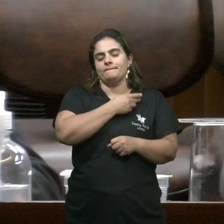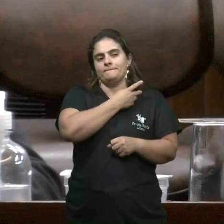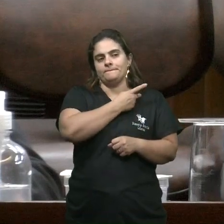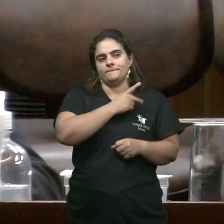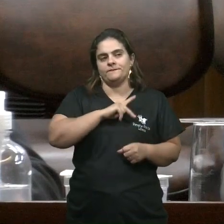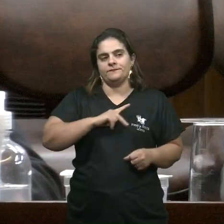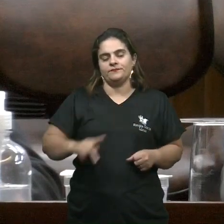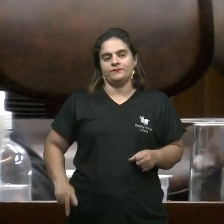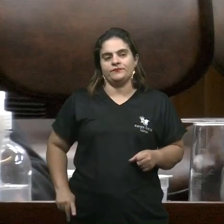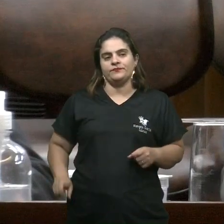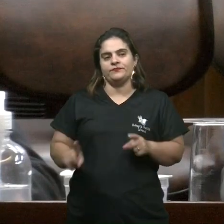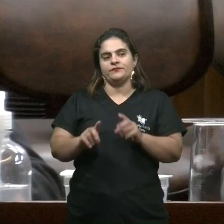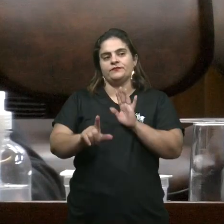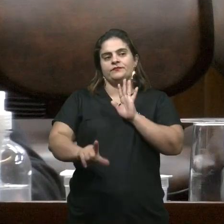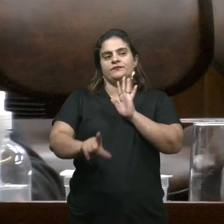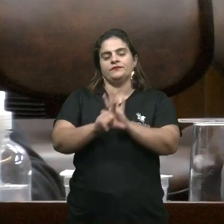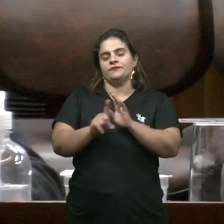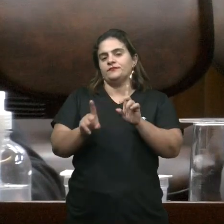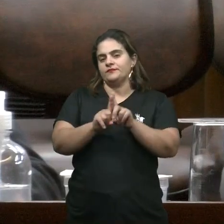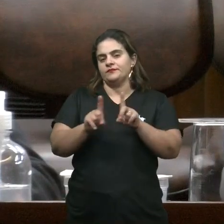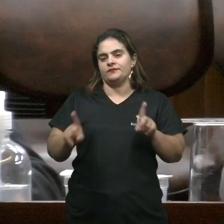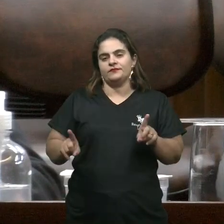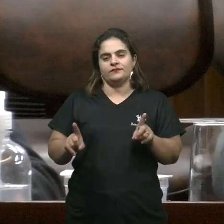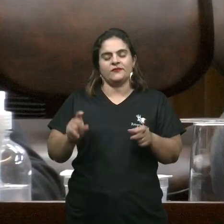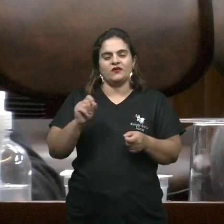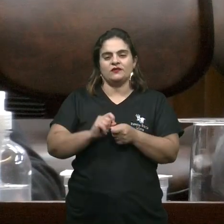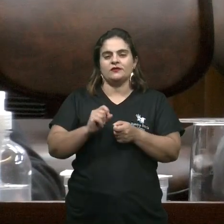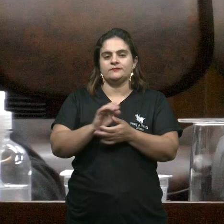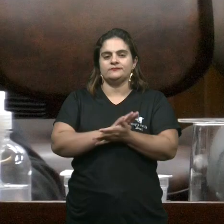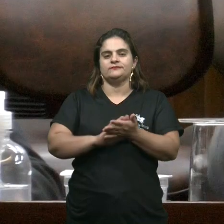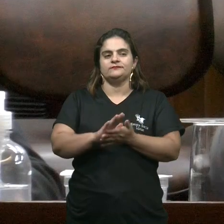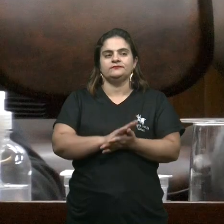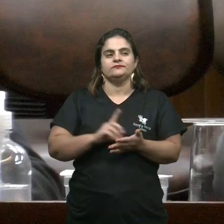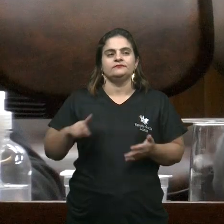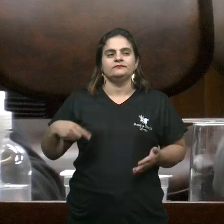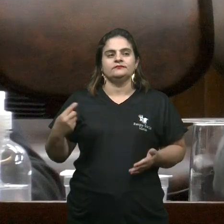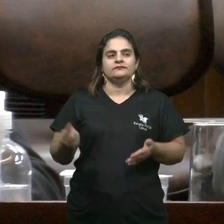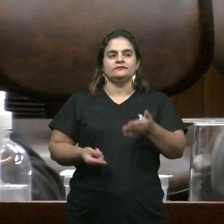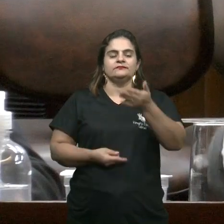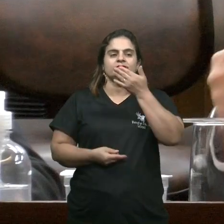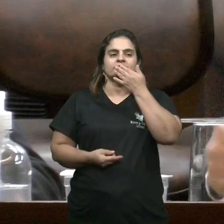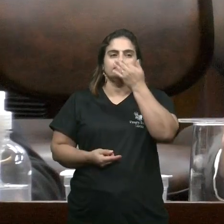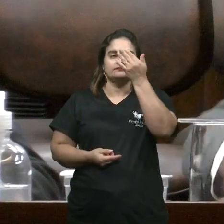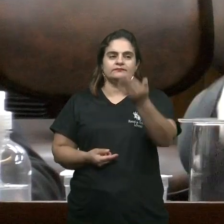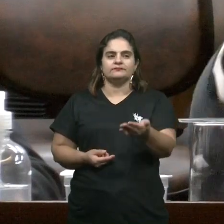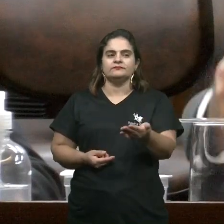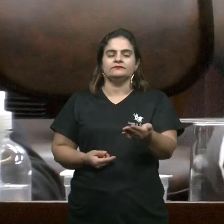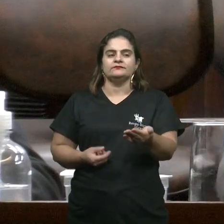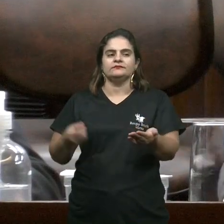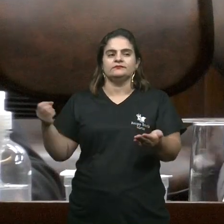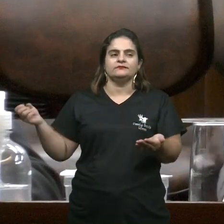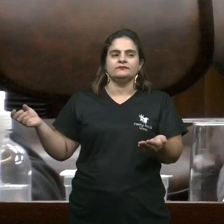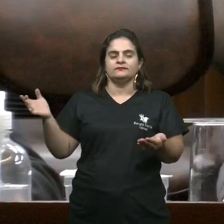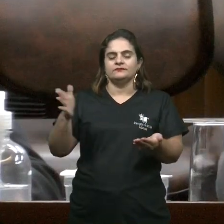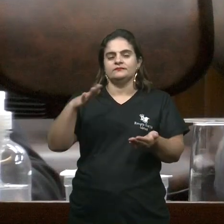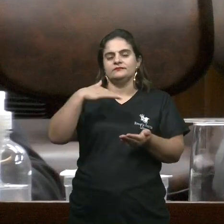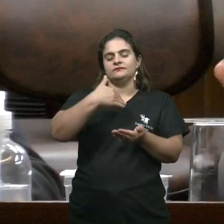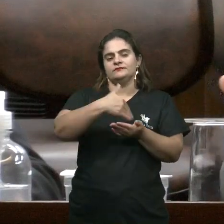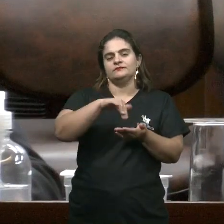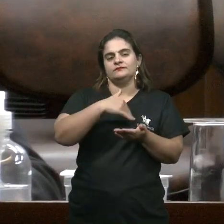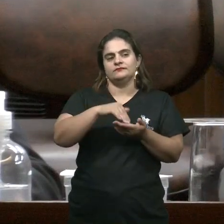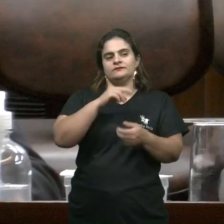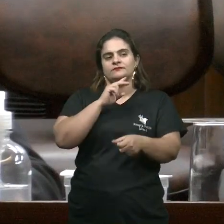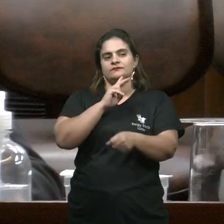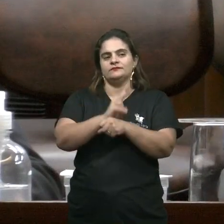por lei, ele não está cumprindo nem a lei, quanto menos uma solicitação para criar uma nova secretaria para